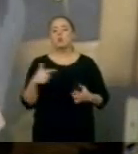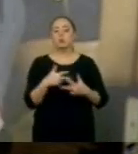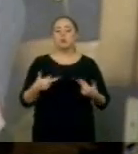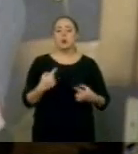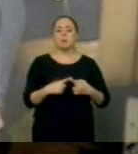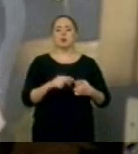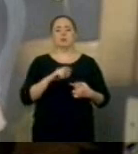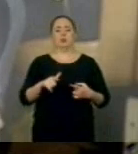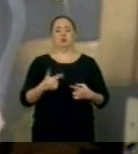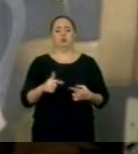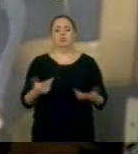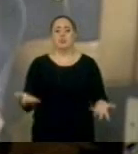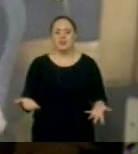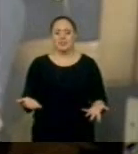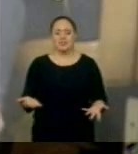porque